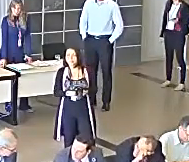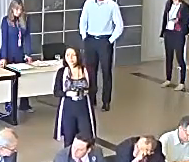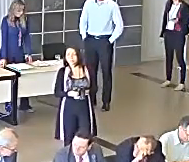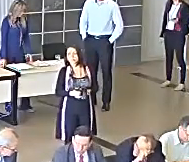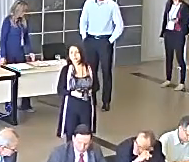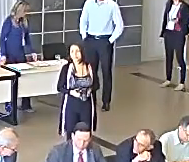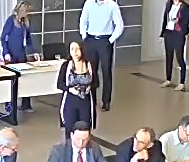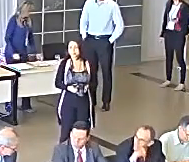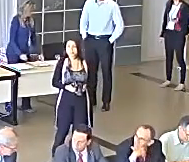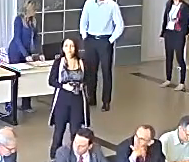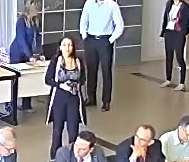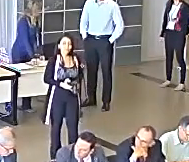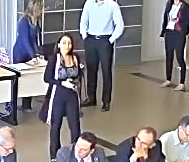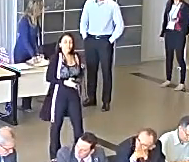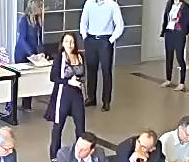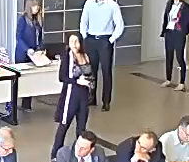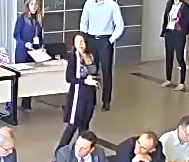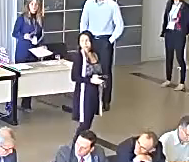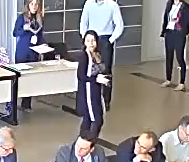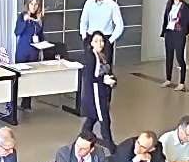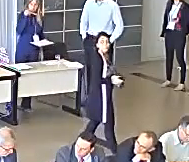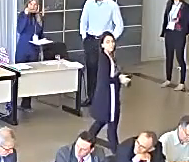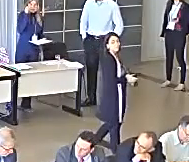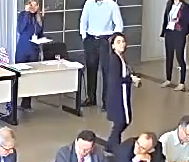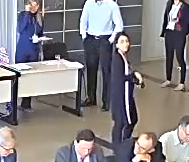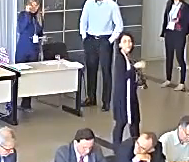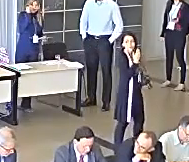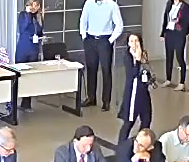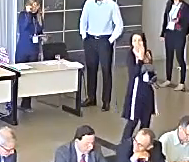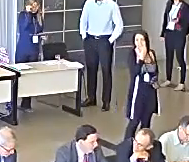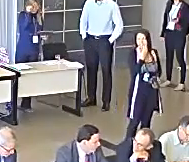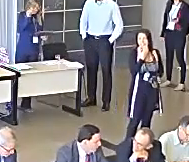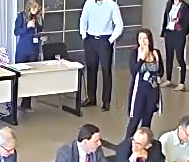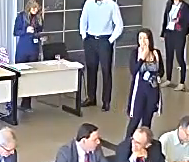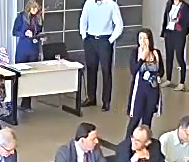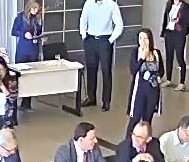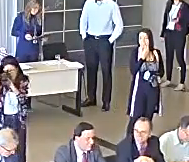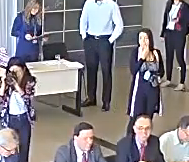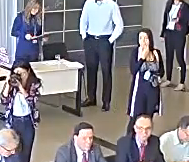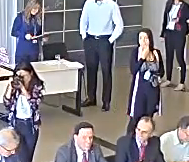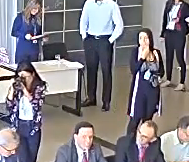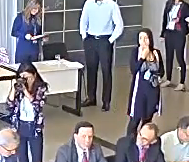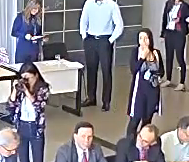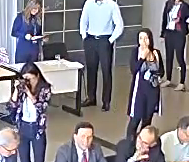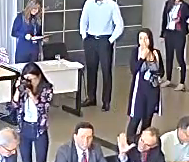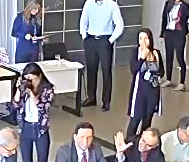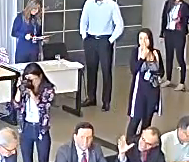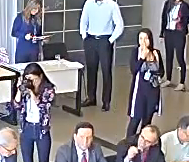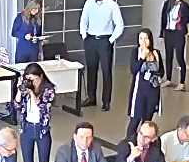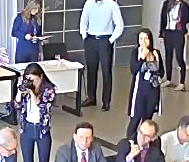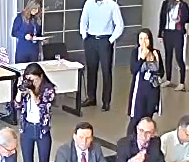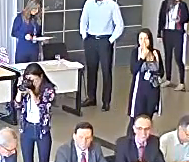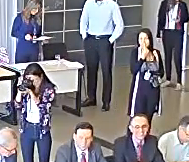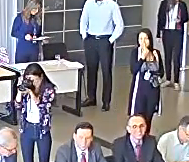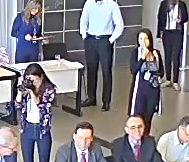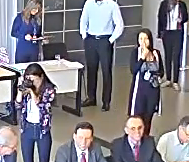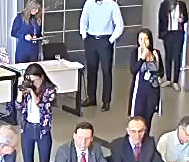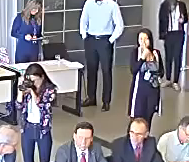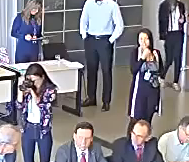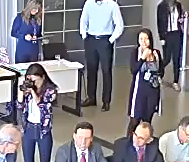do é porque eu tinha perguntado aqui aqui não tá Me perdoe então